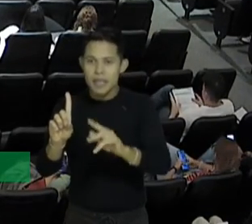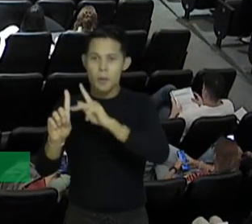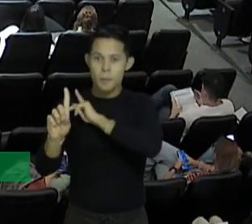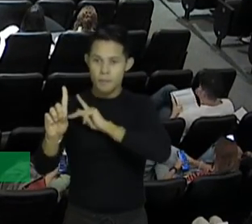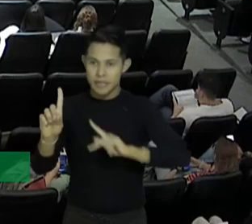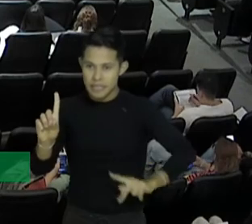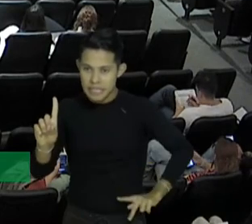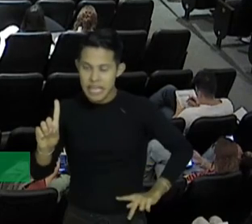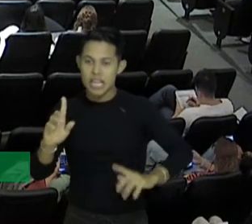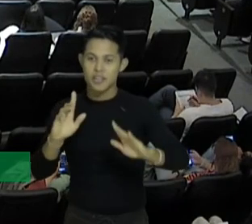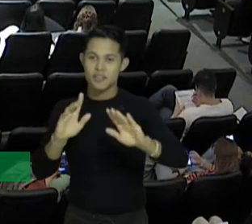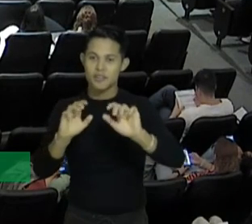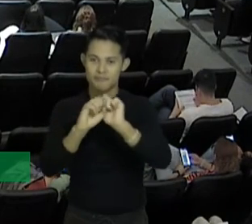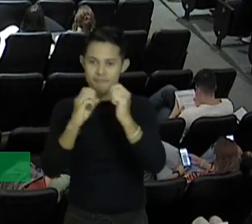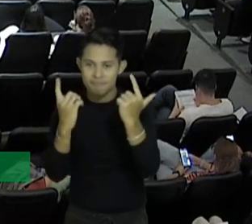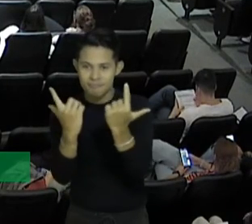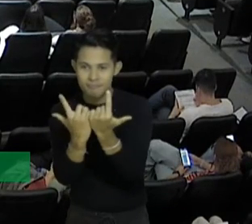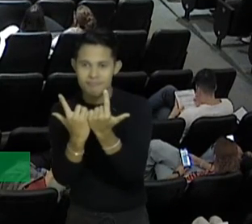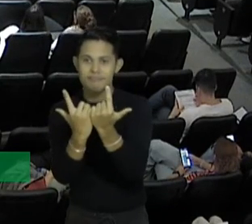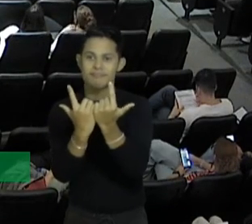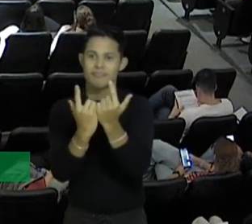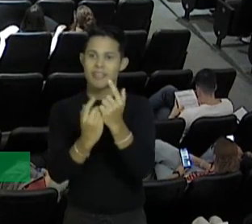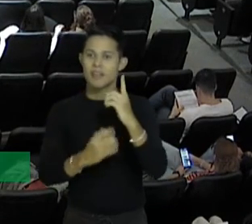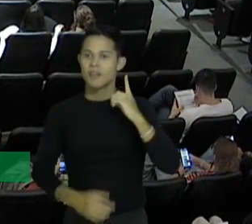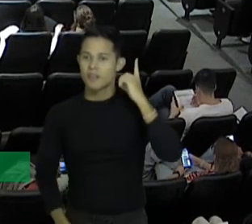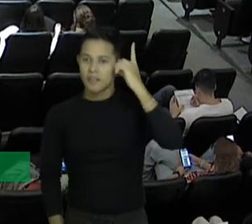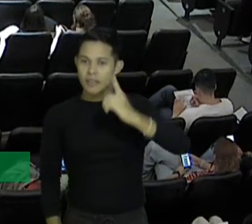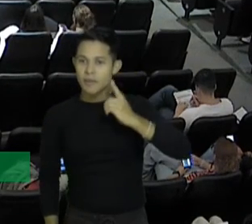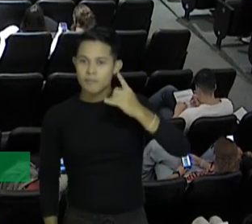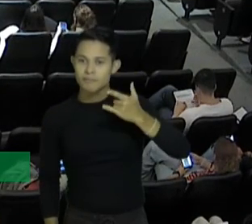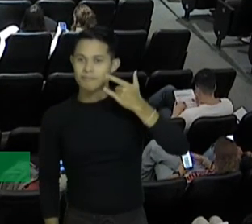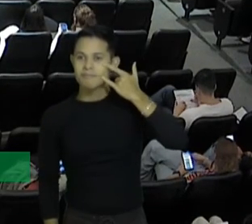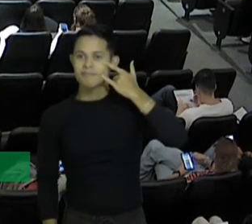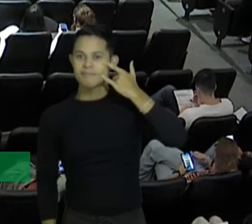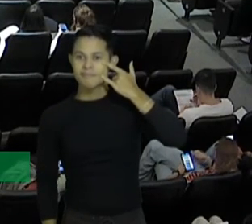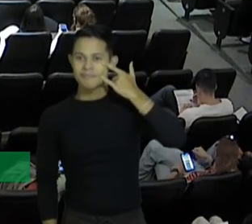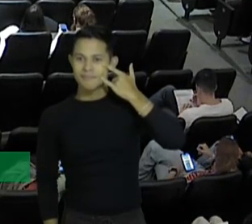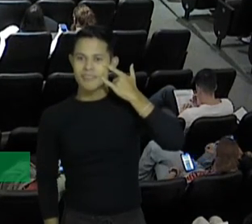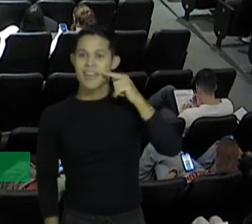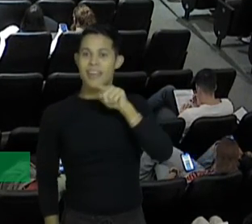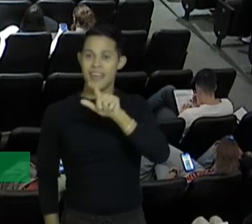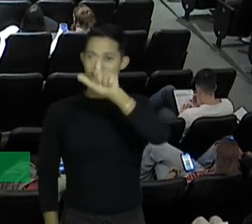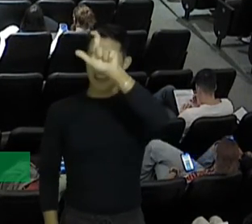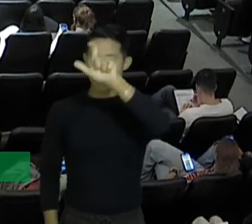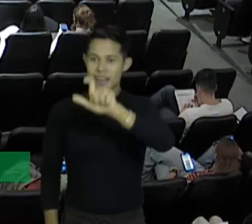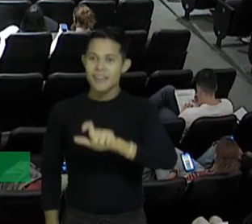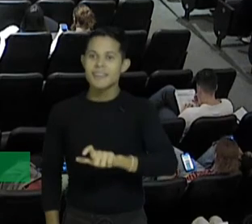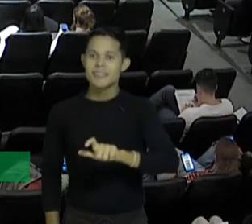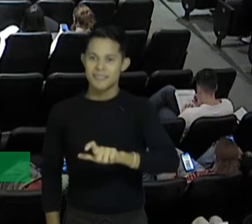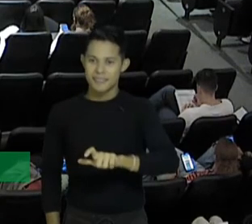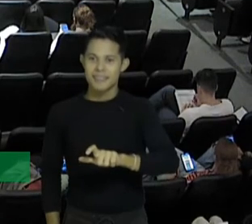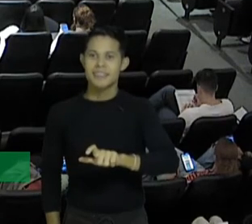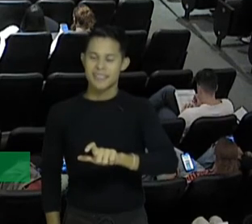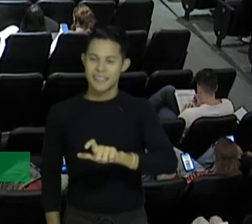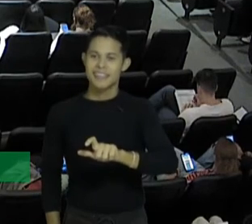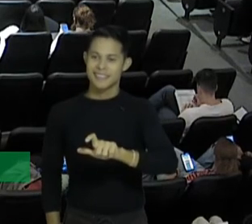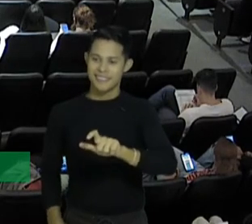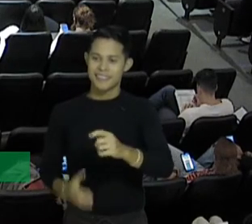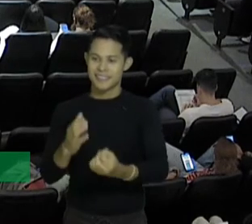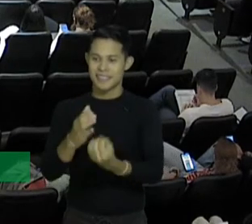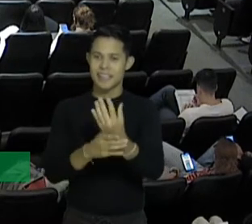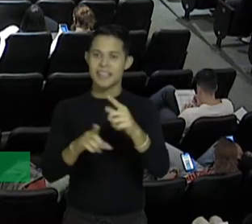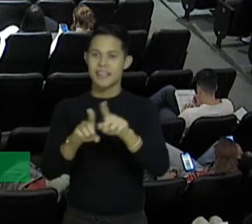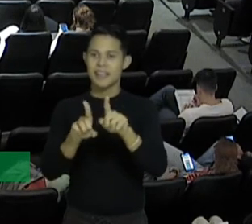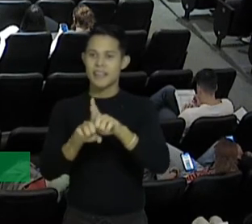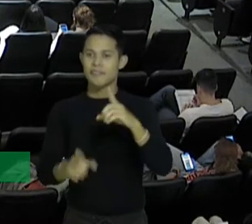desta casa o excelentíssimo Deputado Mauro de Nadal que é o nosso anfitrião e aos senhores deputados Fernando